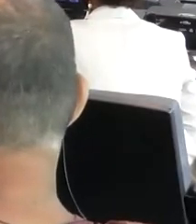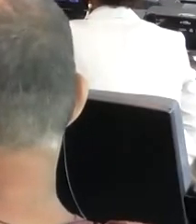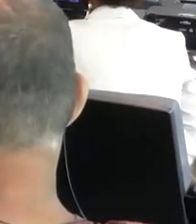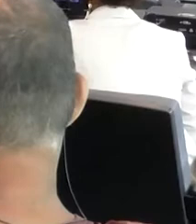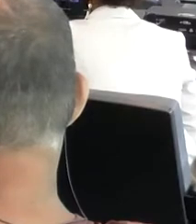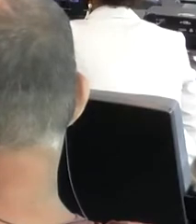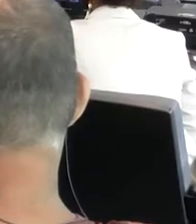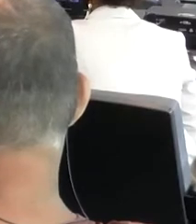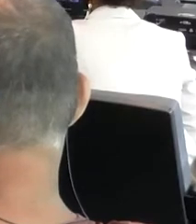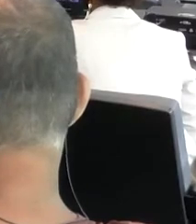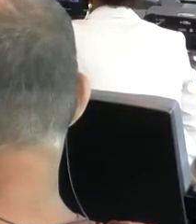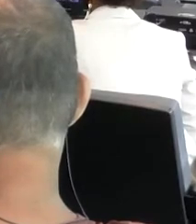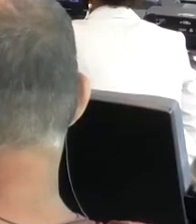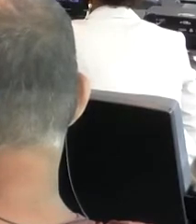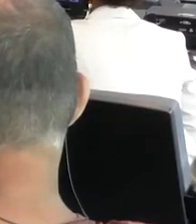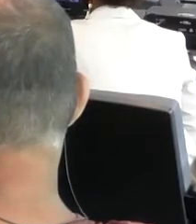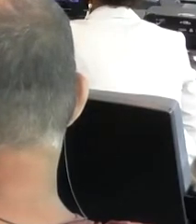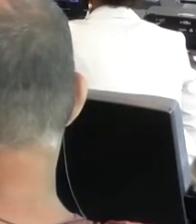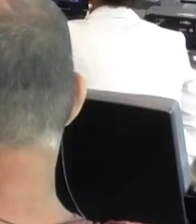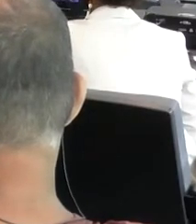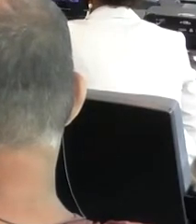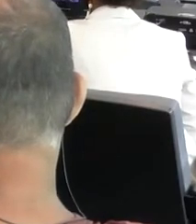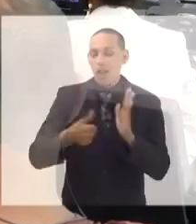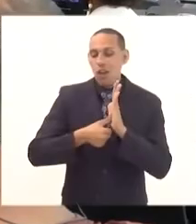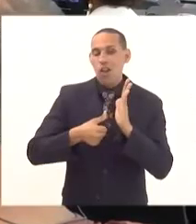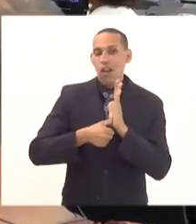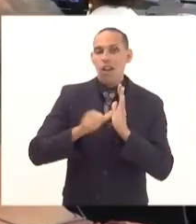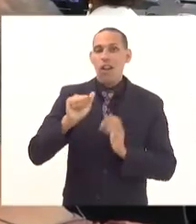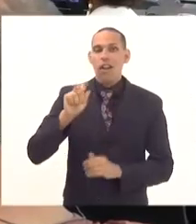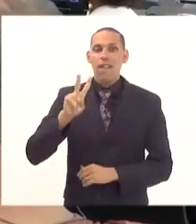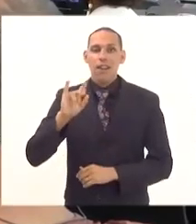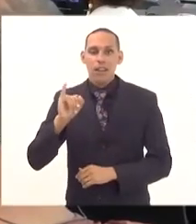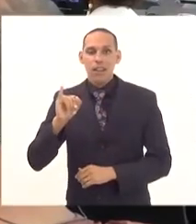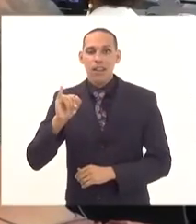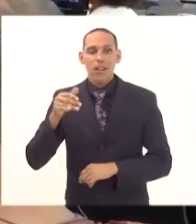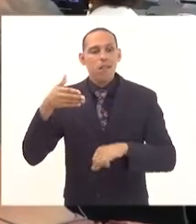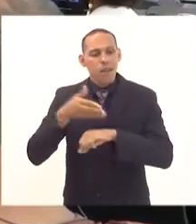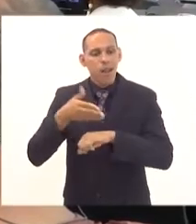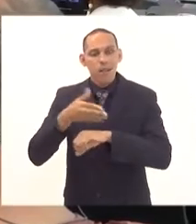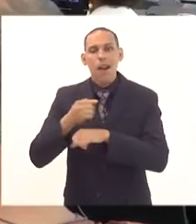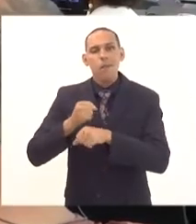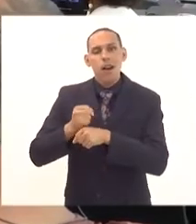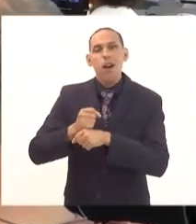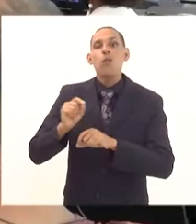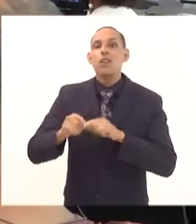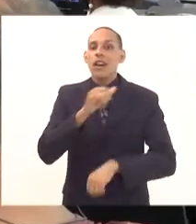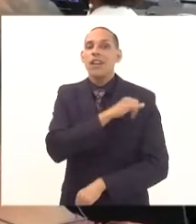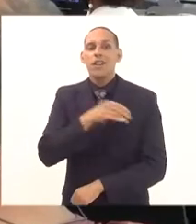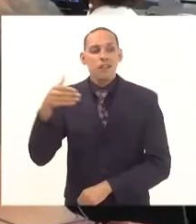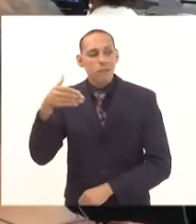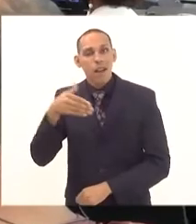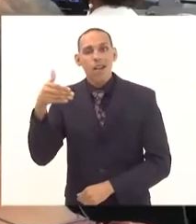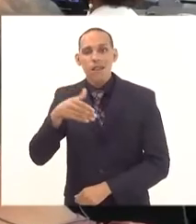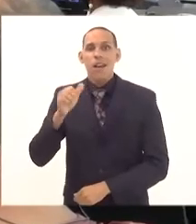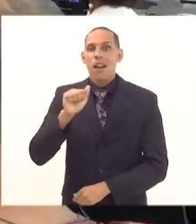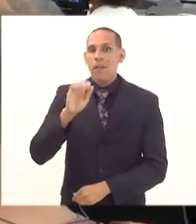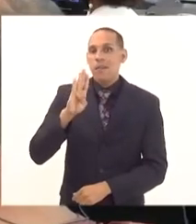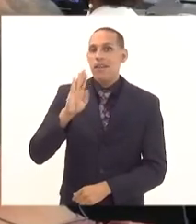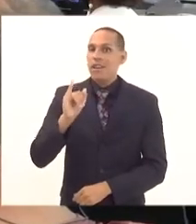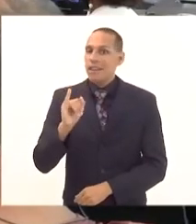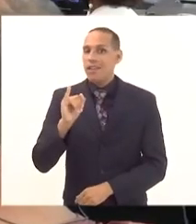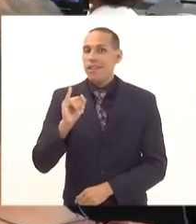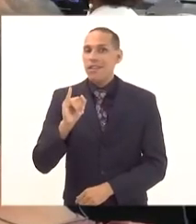villa-lobos era sócio da vee durante muitos anos frequentava todas as vezes que estava no rio ele frequentava dei